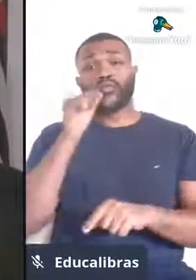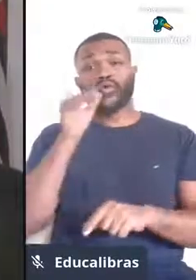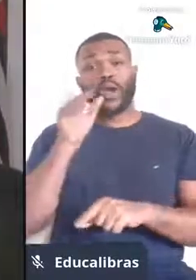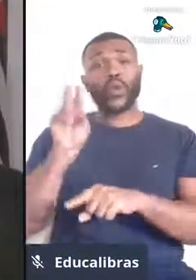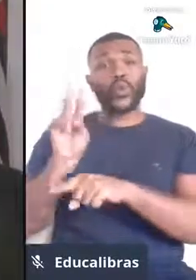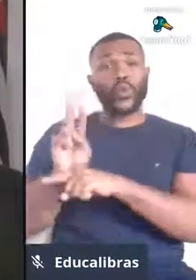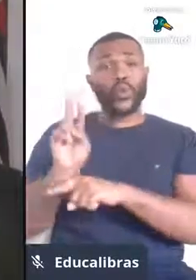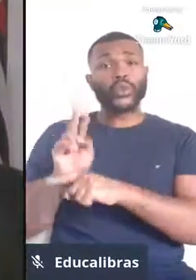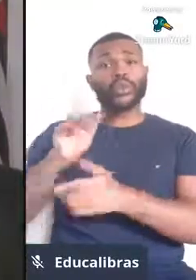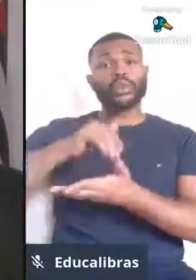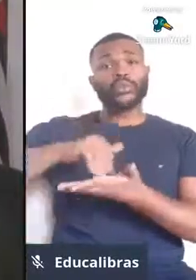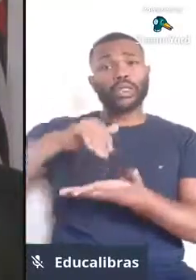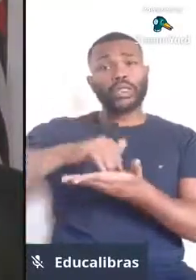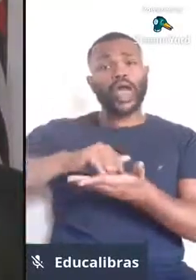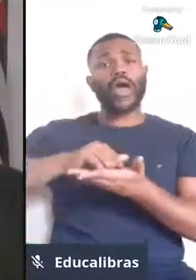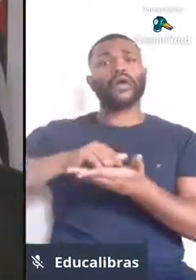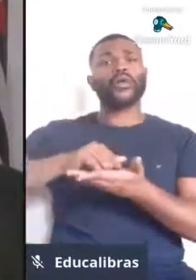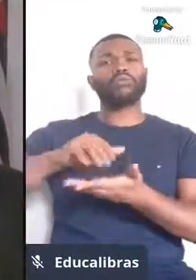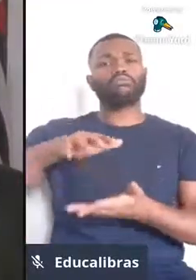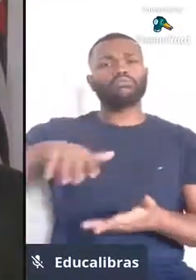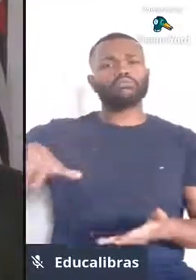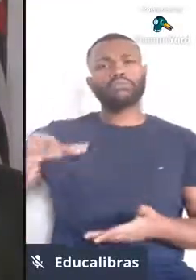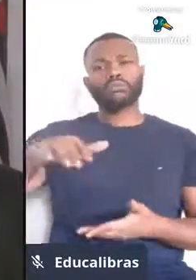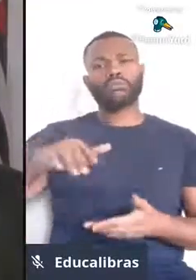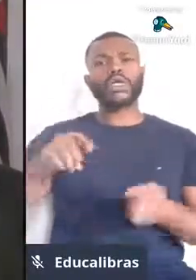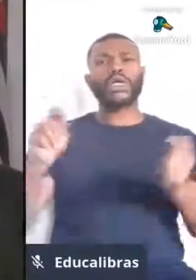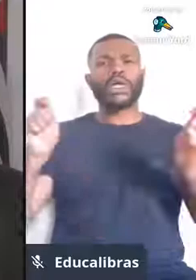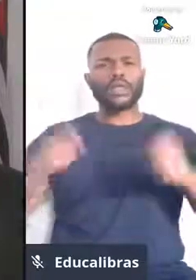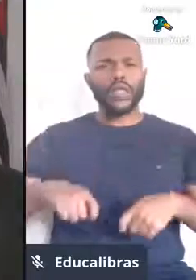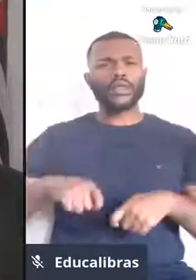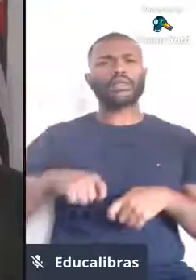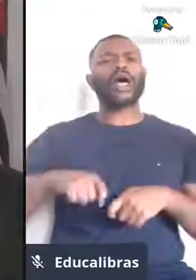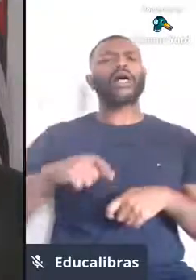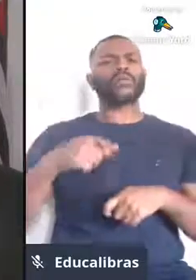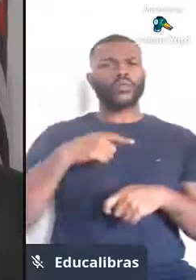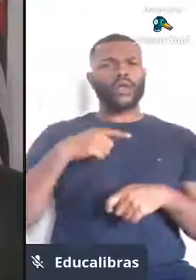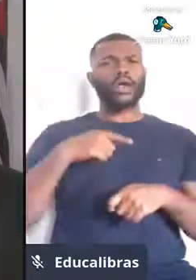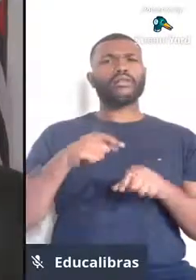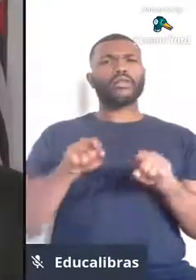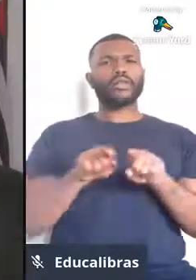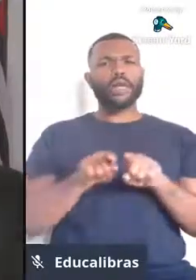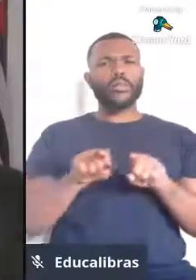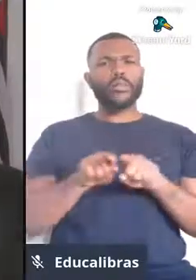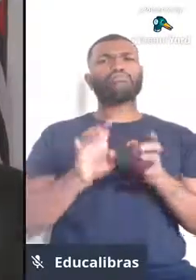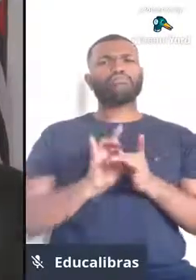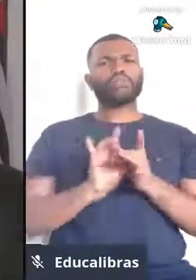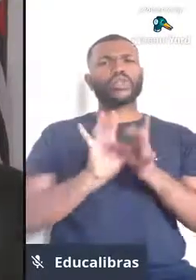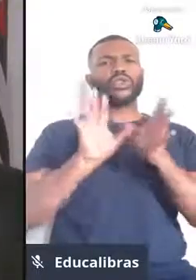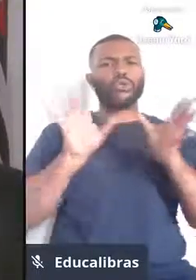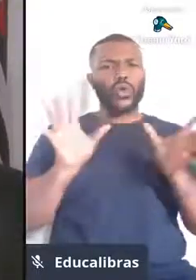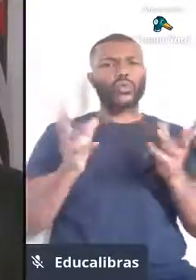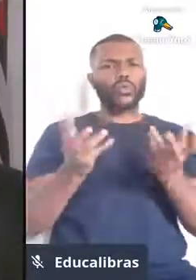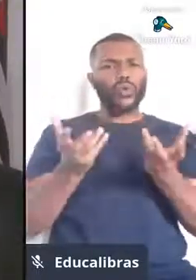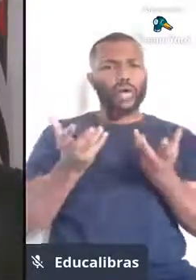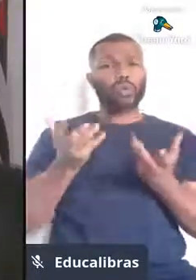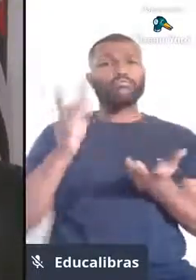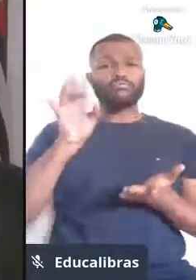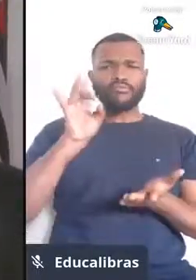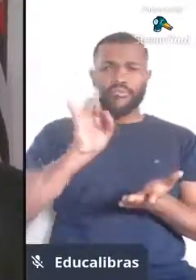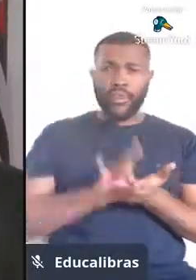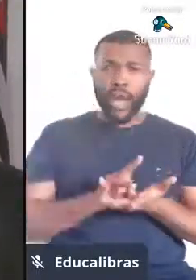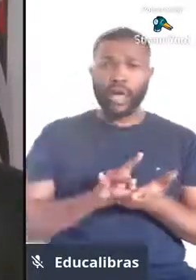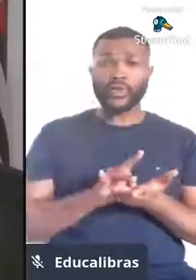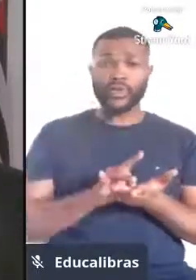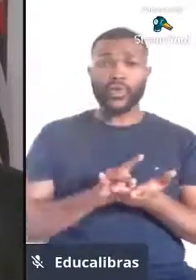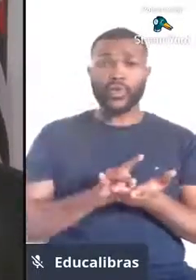meus pares secretários, são muito capacitados, muito dispostos e estão, de fato, se esmerando, se